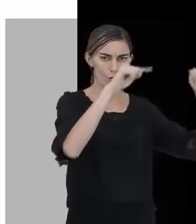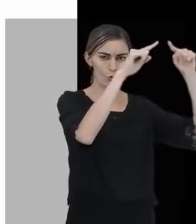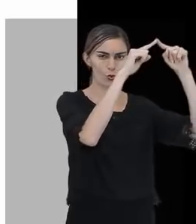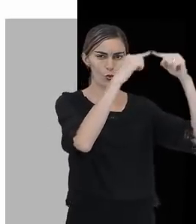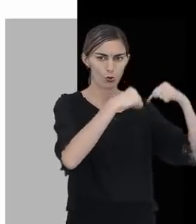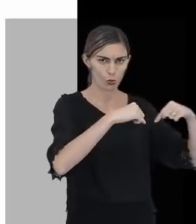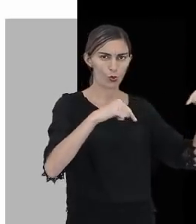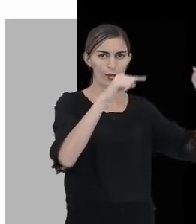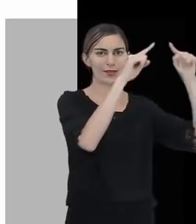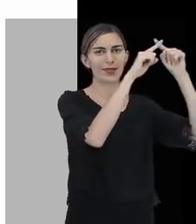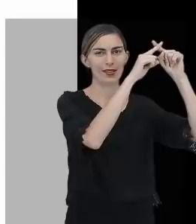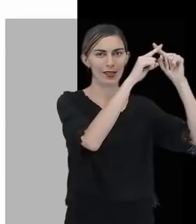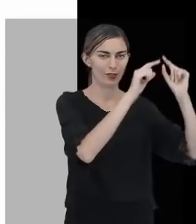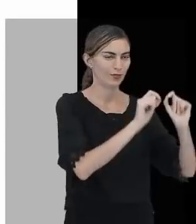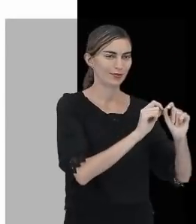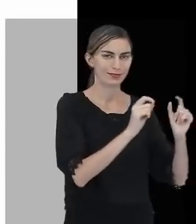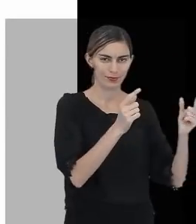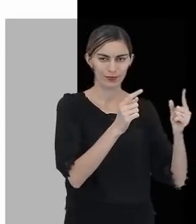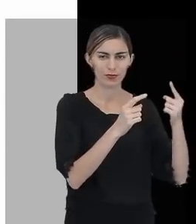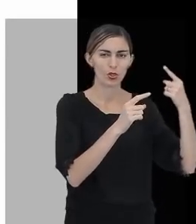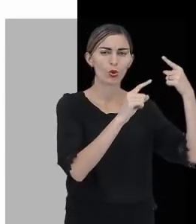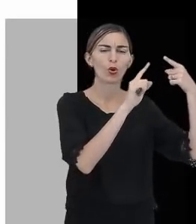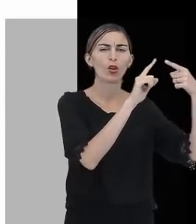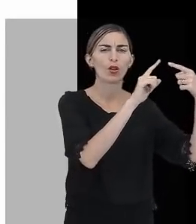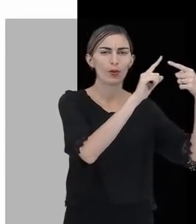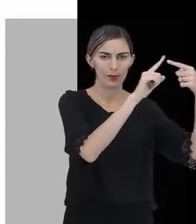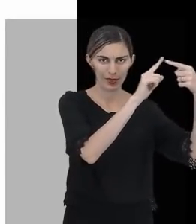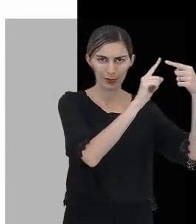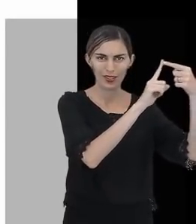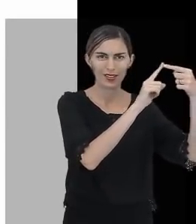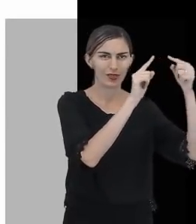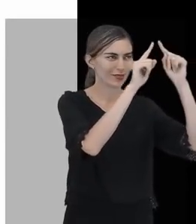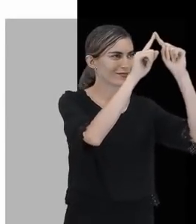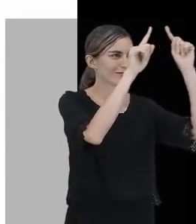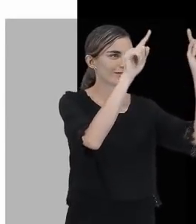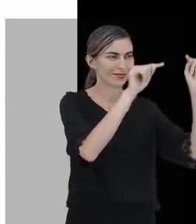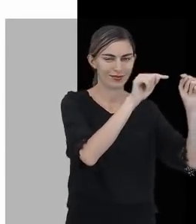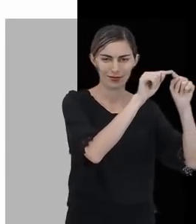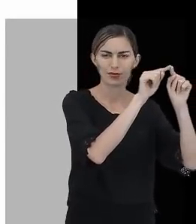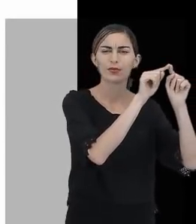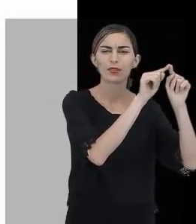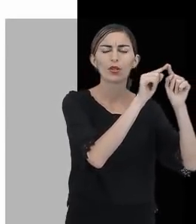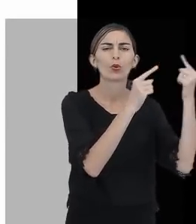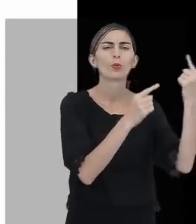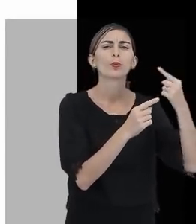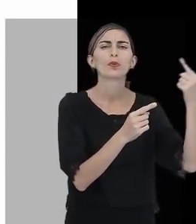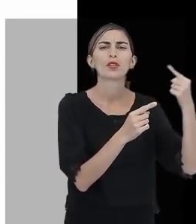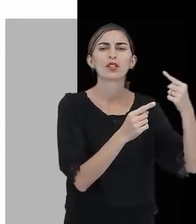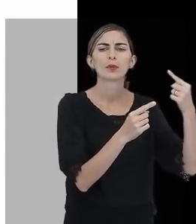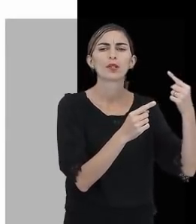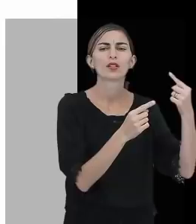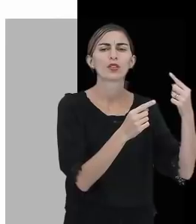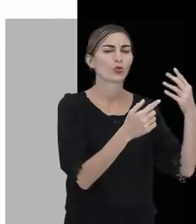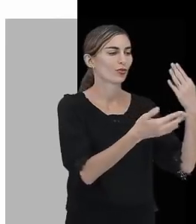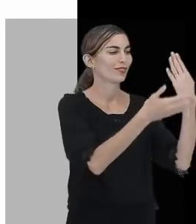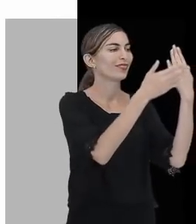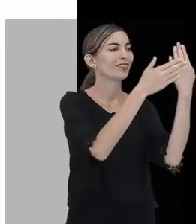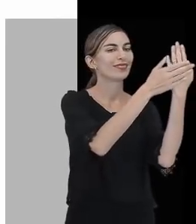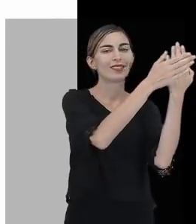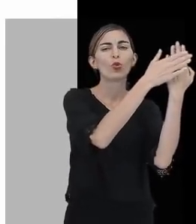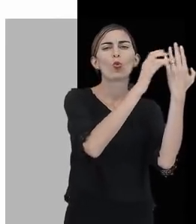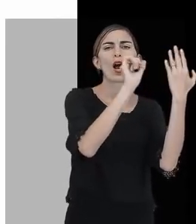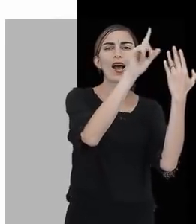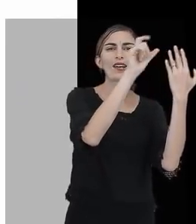certo? 3 quadrados. O quadrado, qual foi o componente inserido primeiro? Certo? Foi o componente que está por